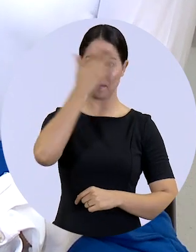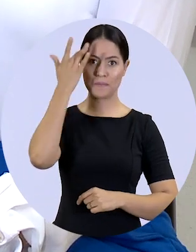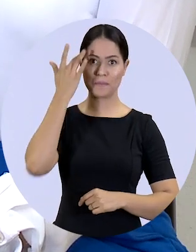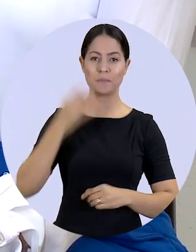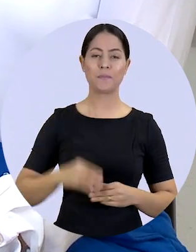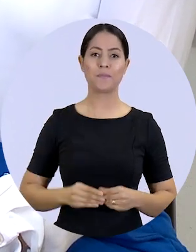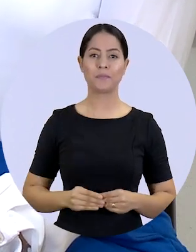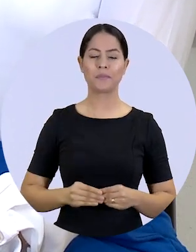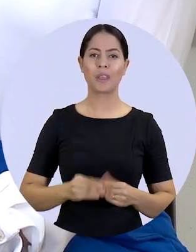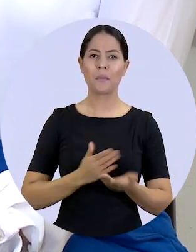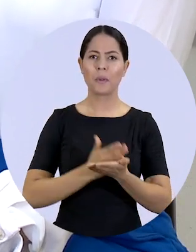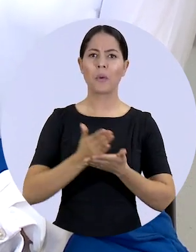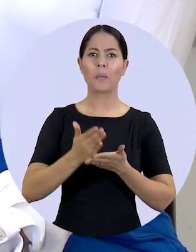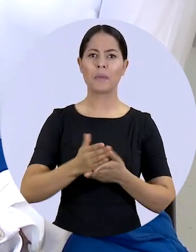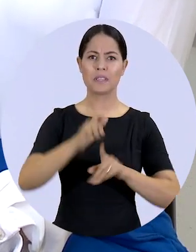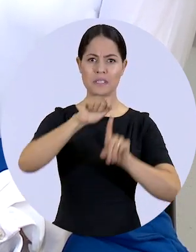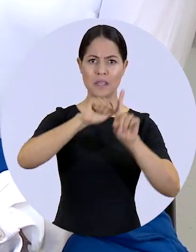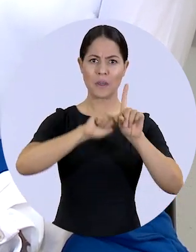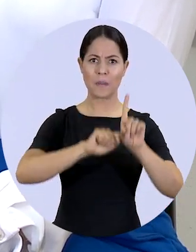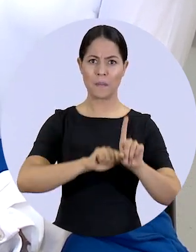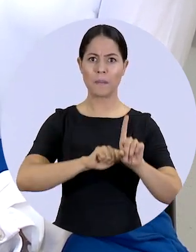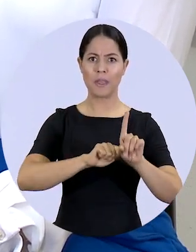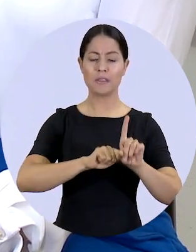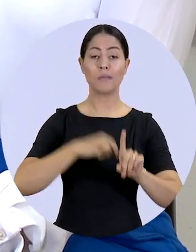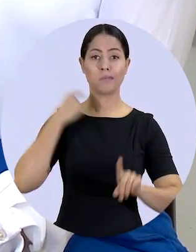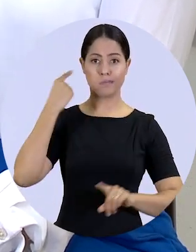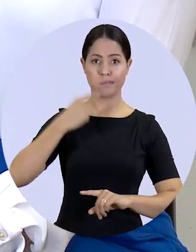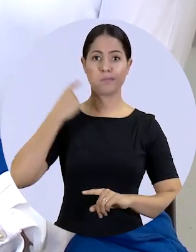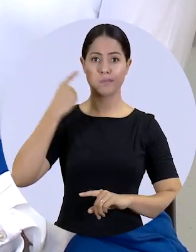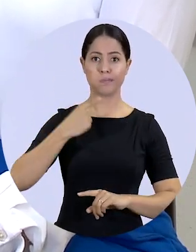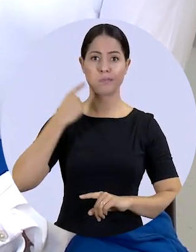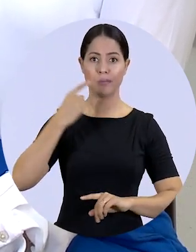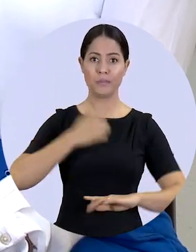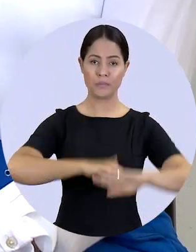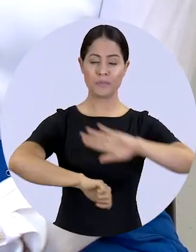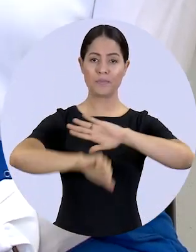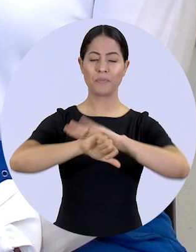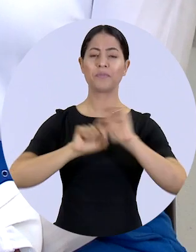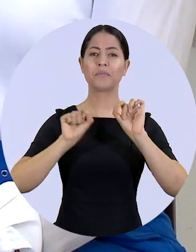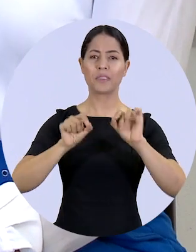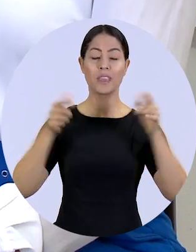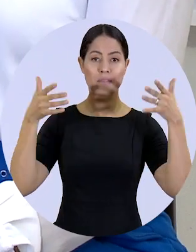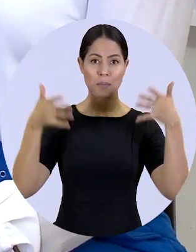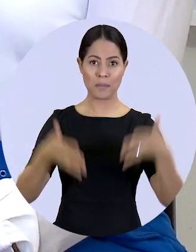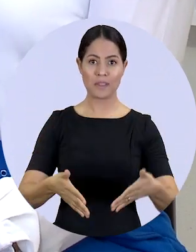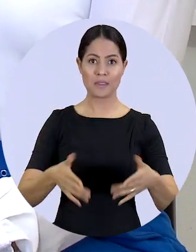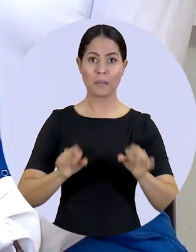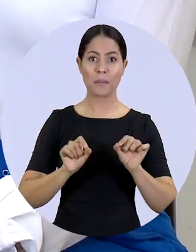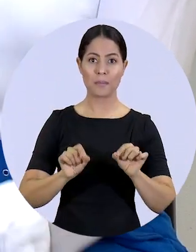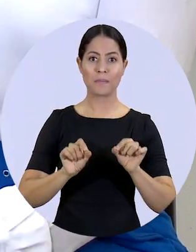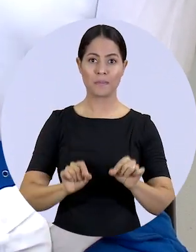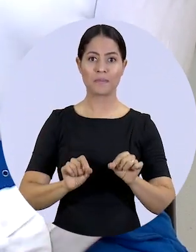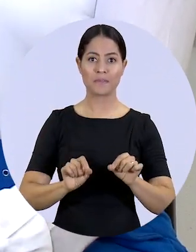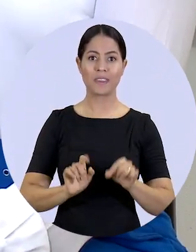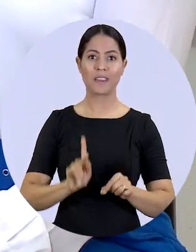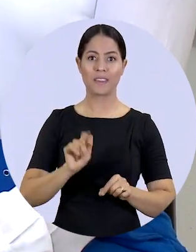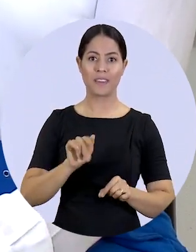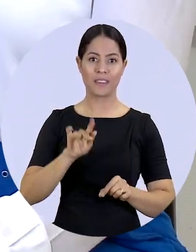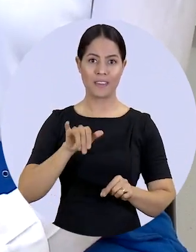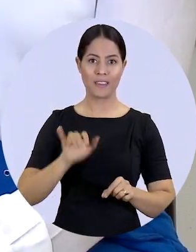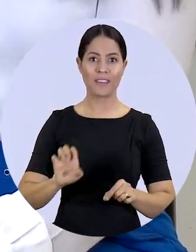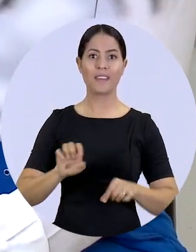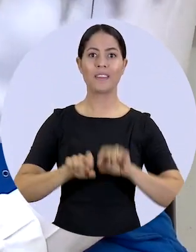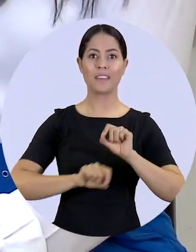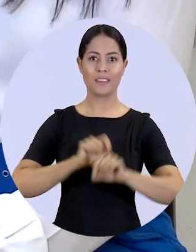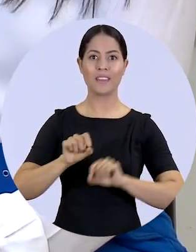para começarmos marcando o mês da advocacia criminalista, quem participa conosco é Cacai, advogado especialista no